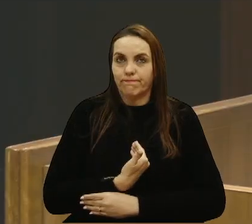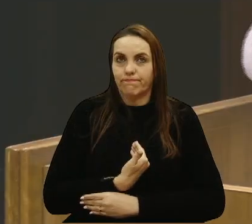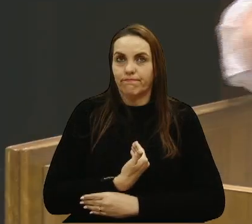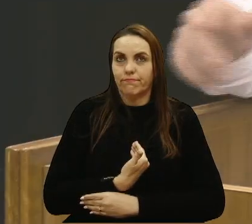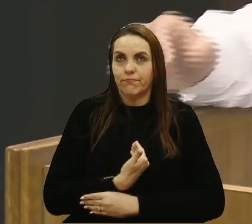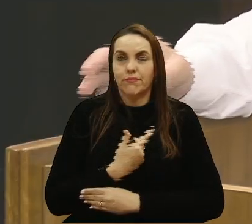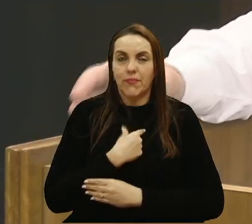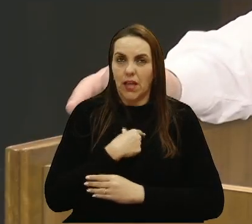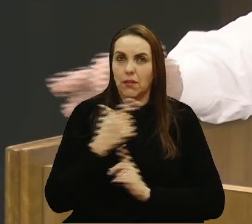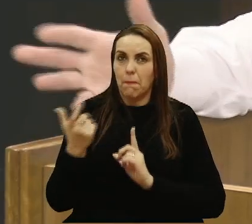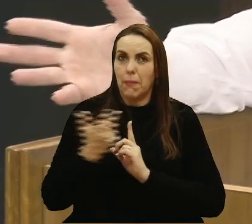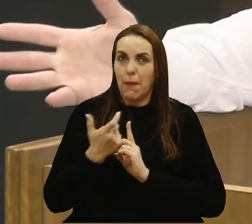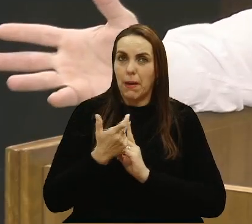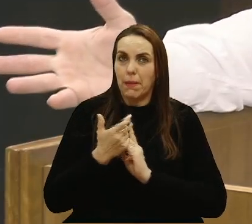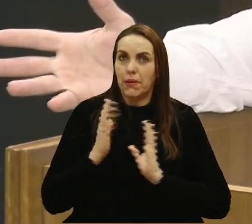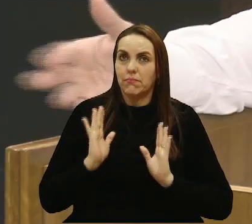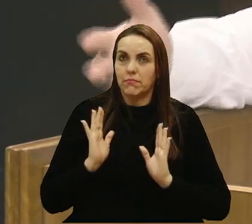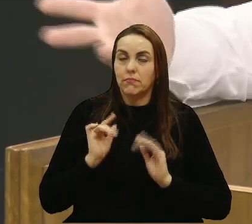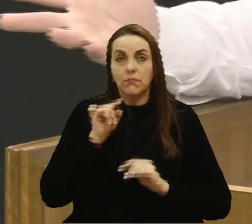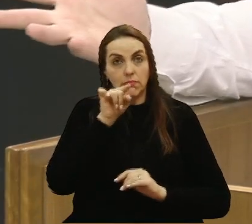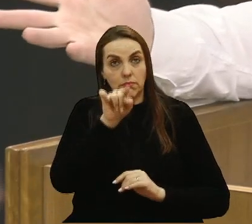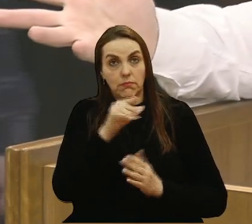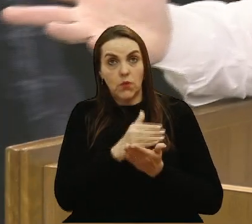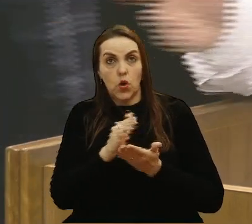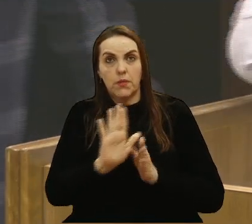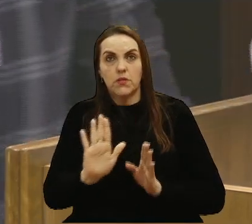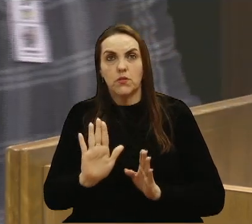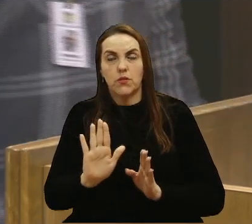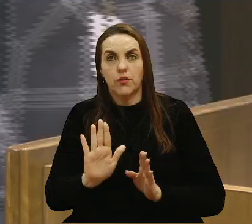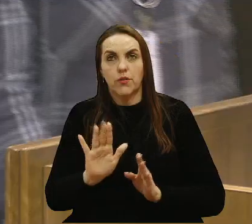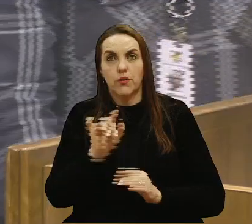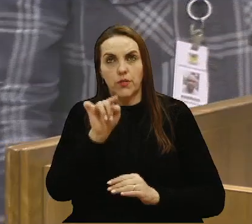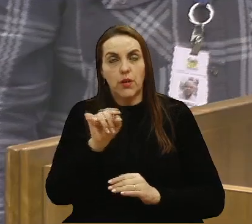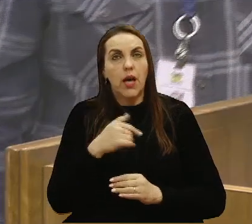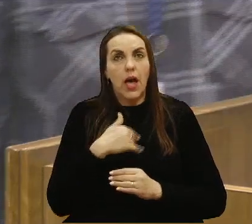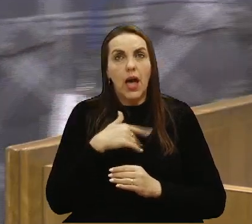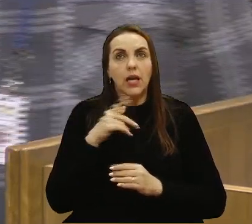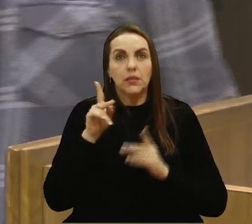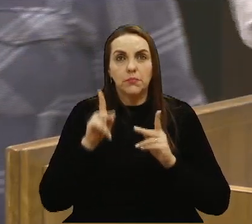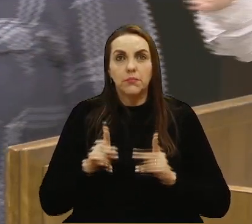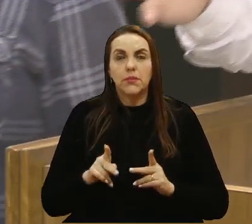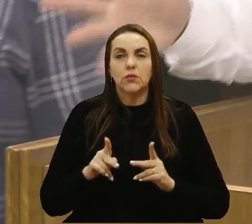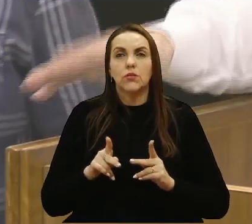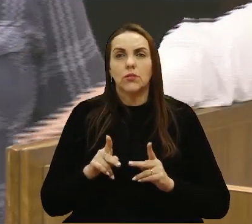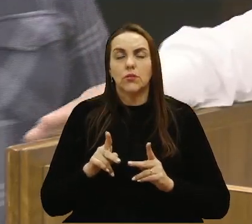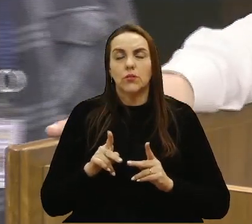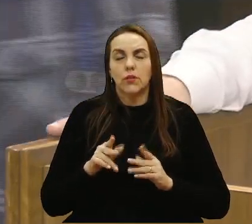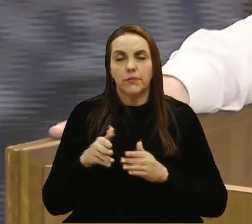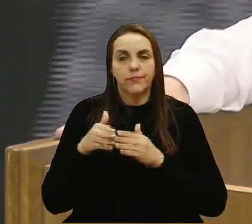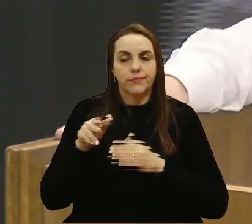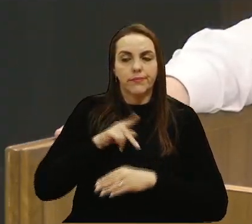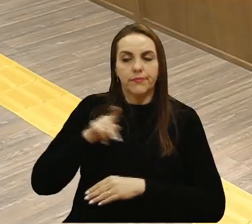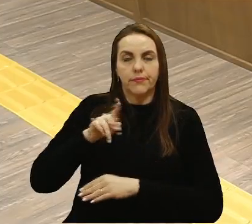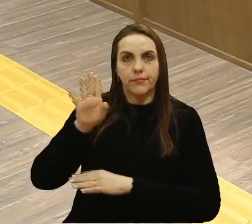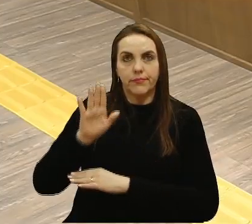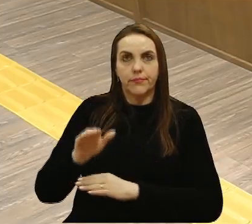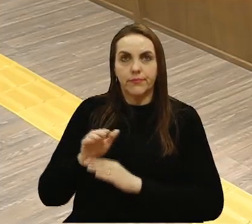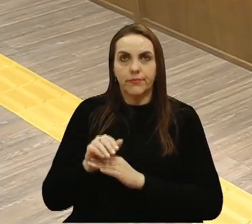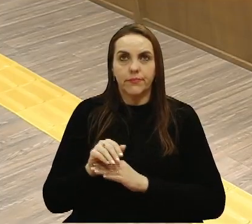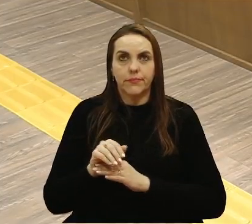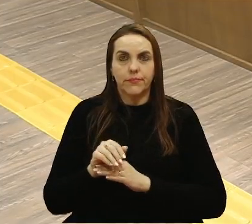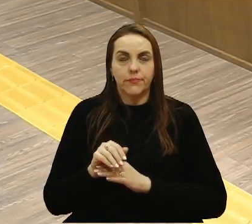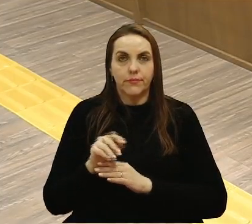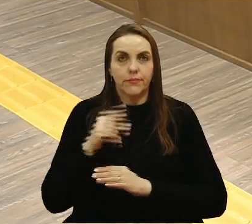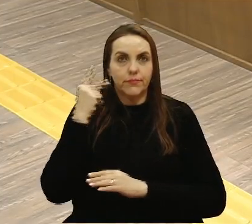Não, mas o senhor iniciou. O senhor... E aí o pessoal Presidente, começou... uma questão de ordem. O pessoal começou Pois não, só um manter minutinho, o meu tempo,